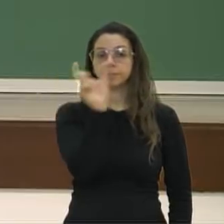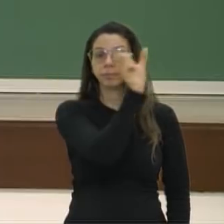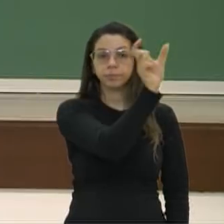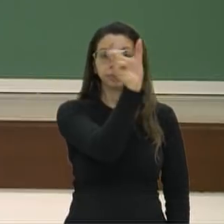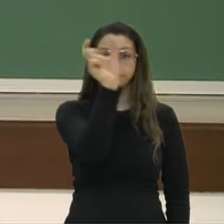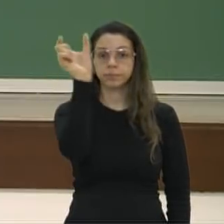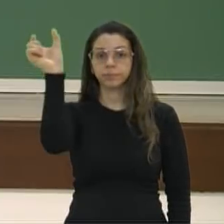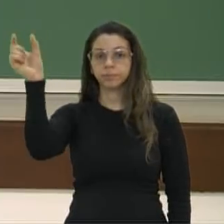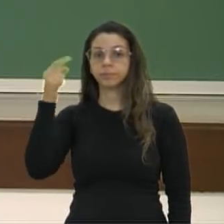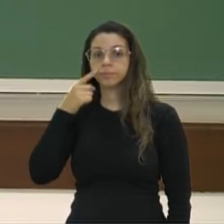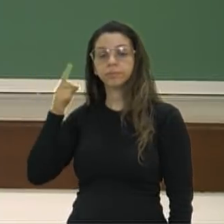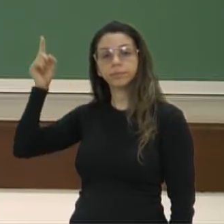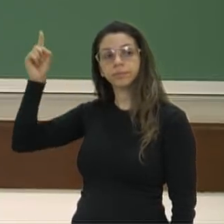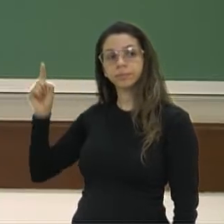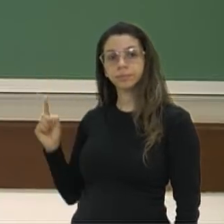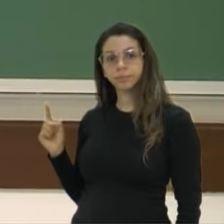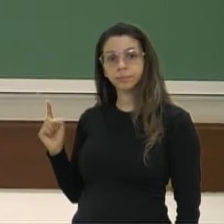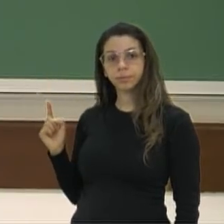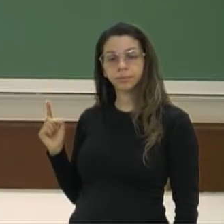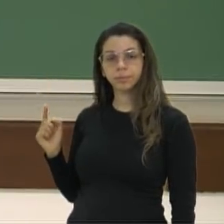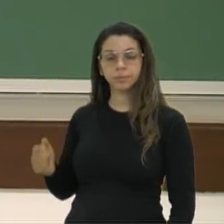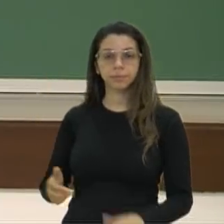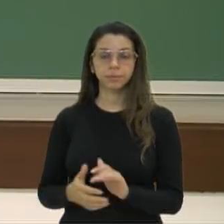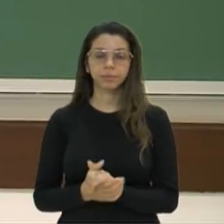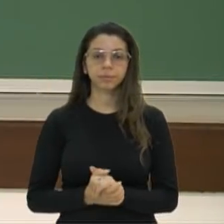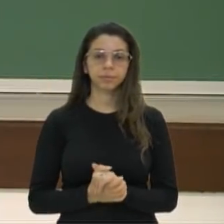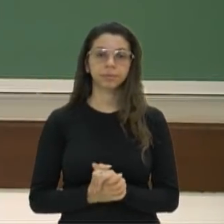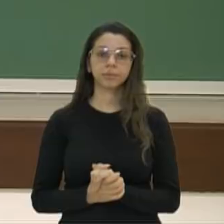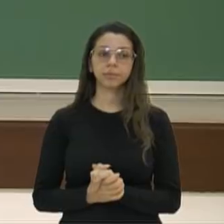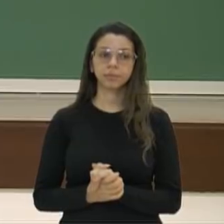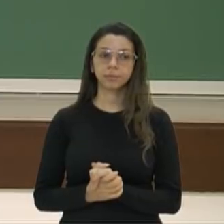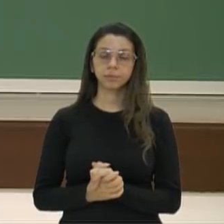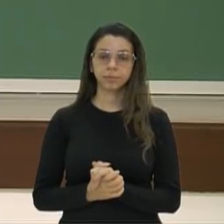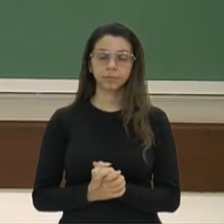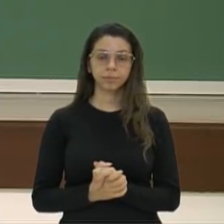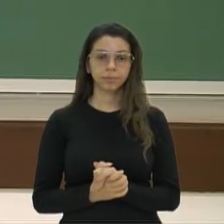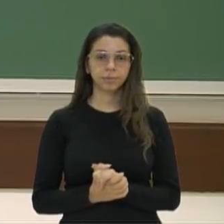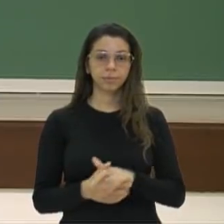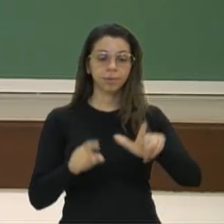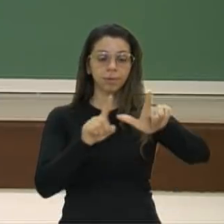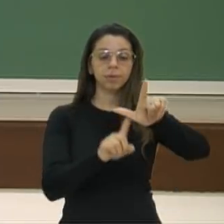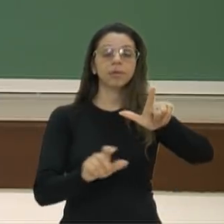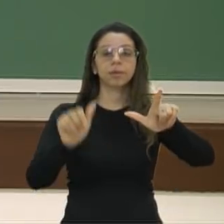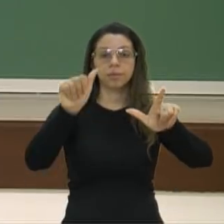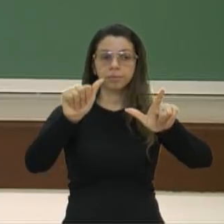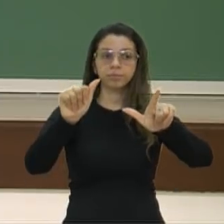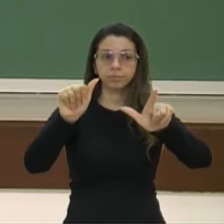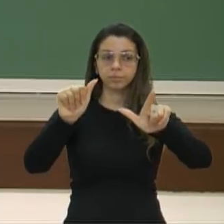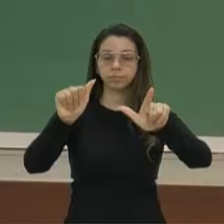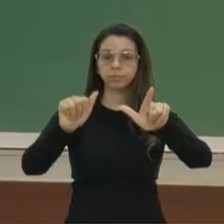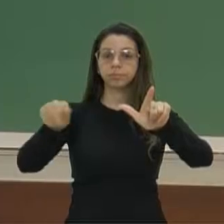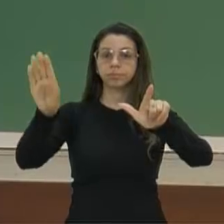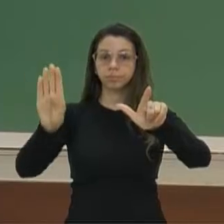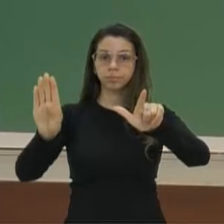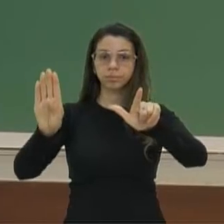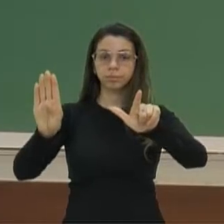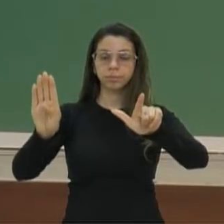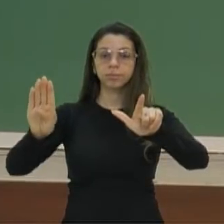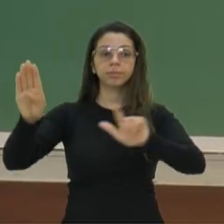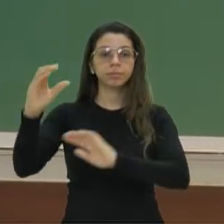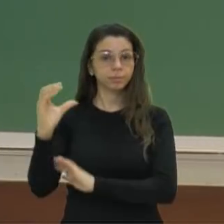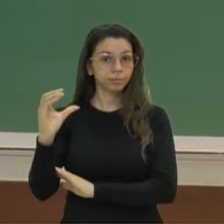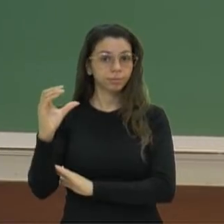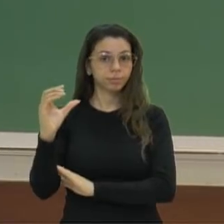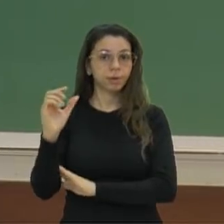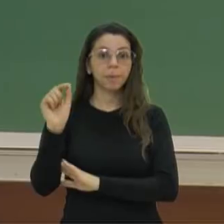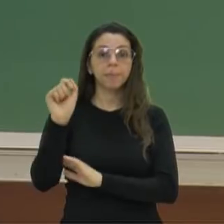olho normal e olho hipermétrope. No olho com a situação A, na situação B, na situação